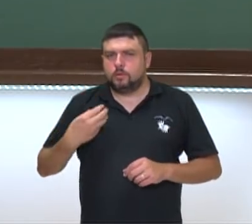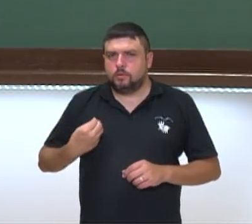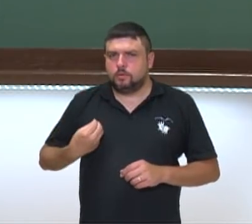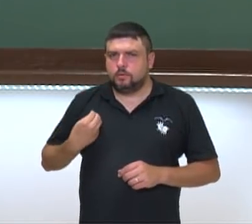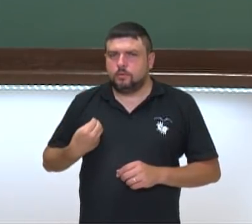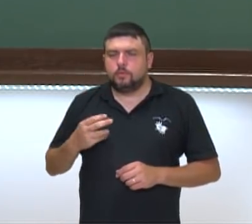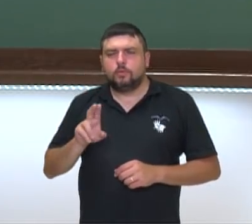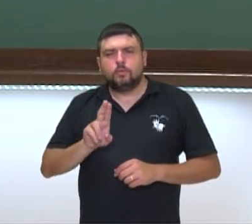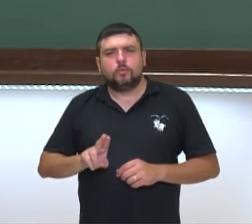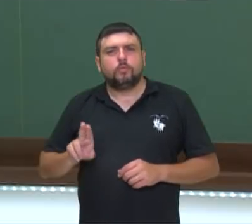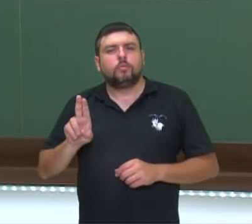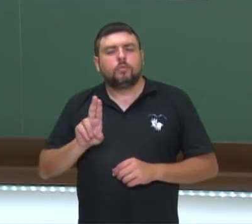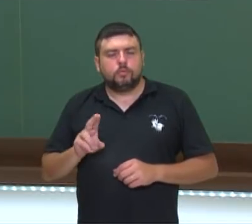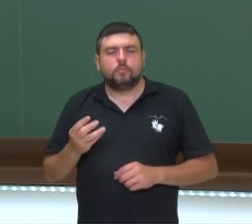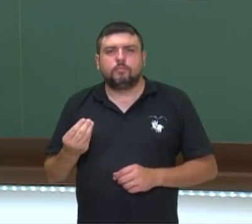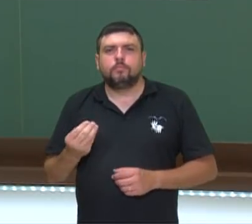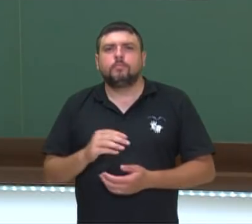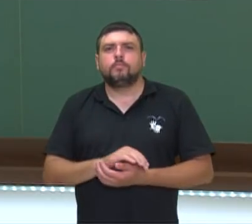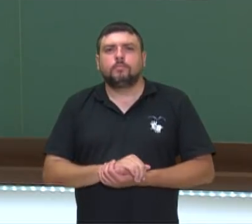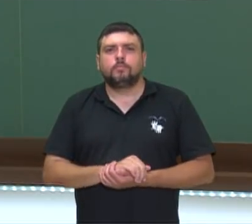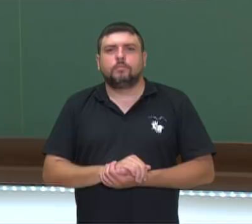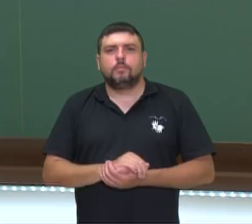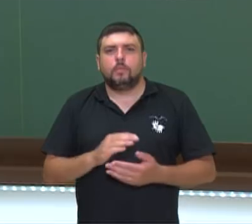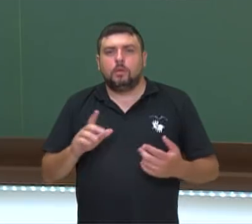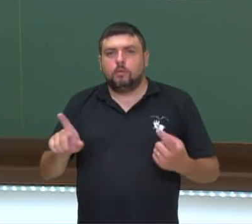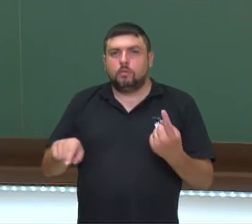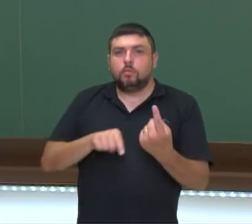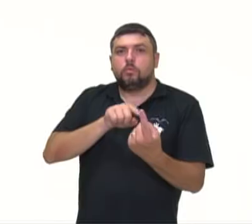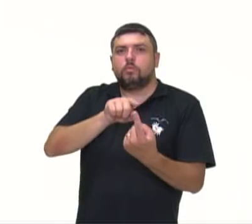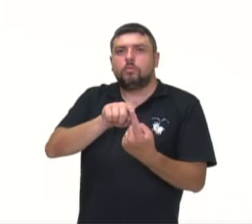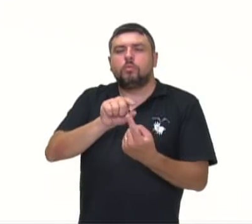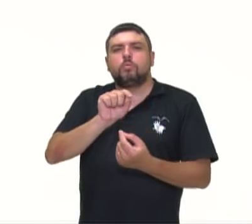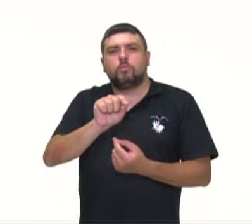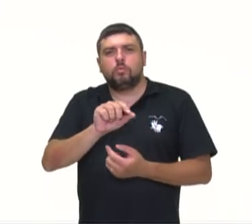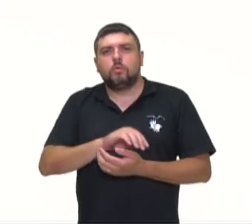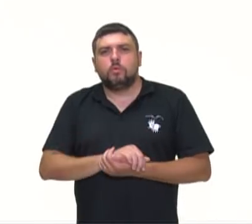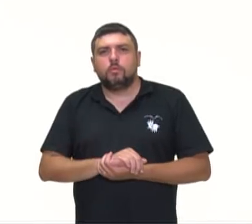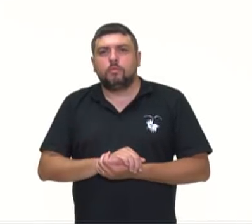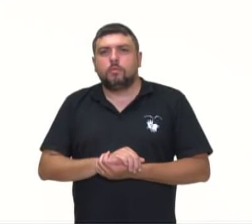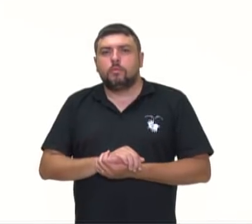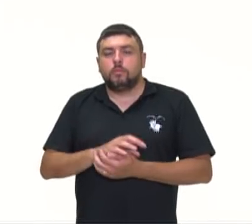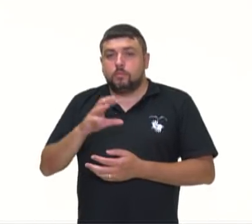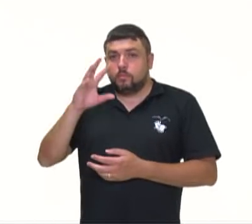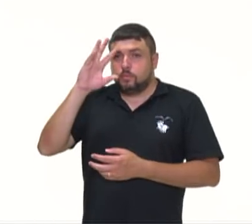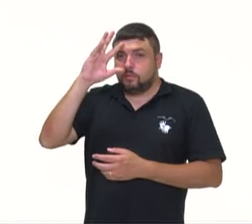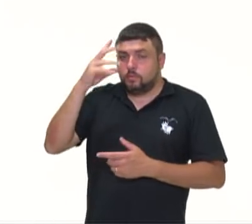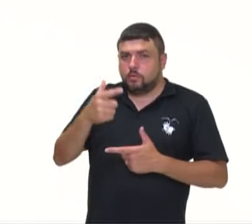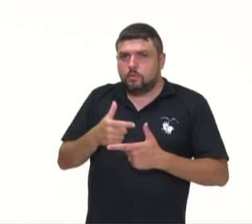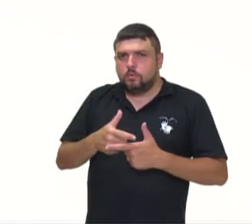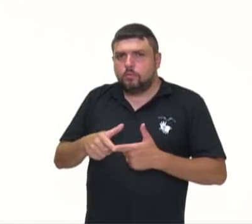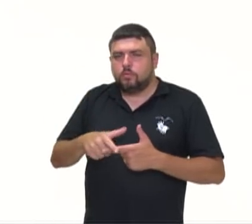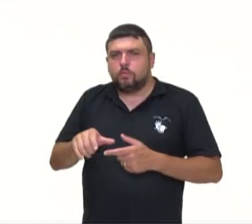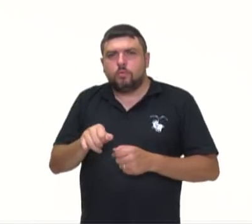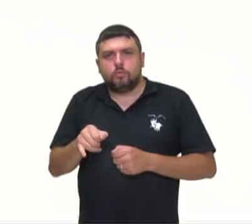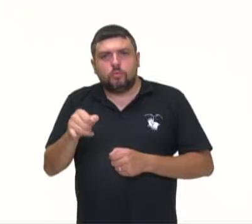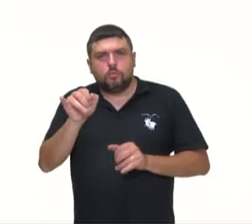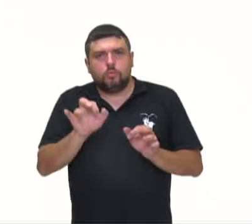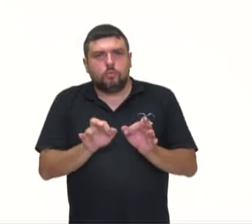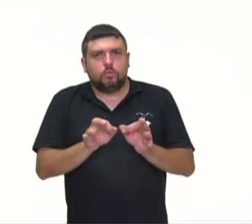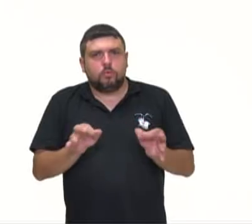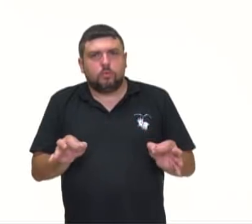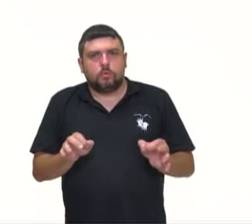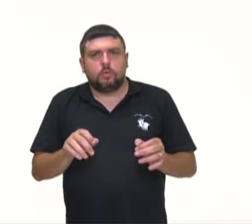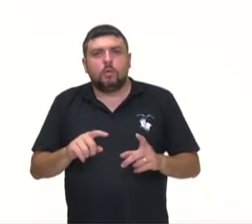necessitar bastante. Então, nosso objetivo vai ser resolver problemas envolvendo juros simples com fator de